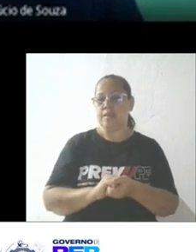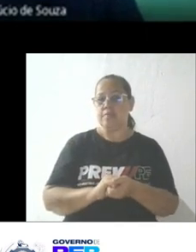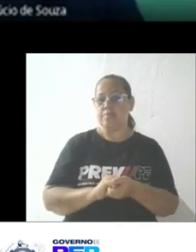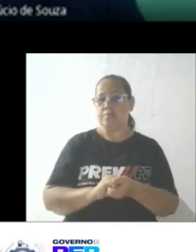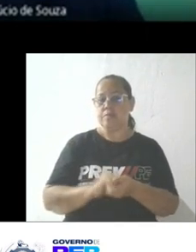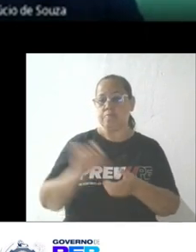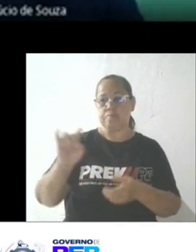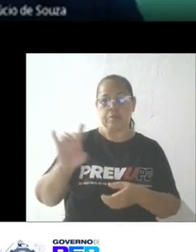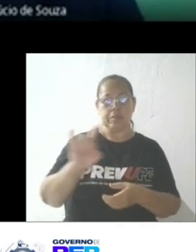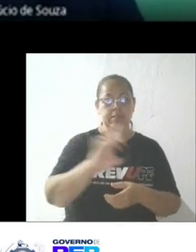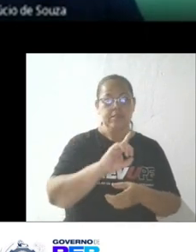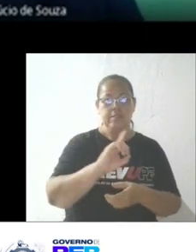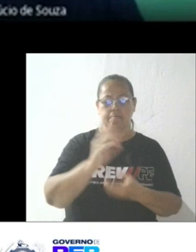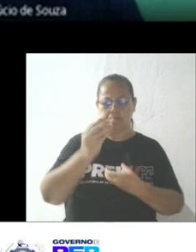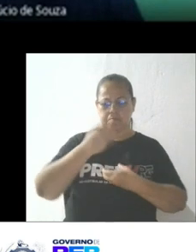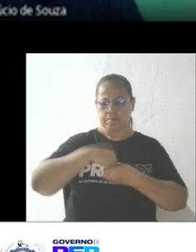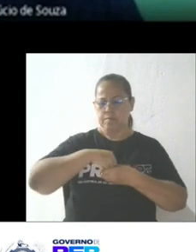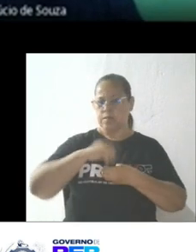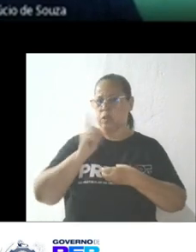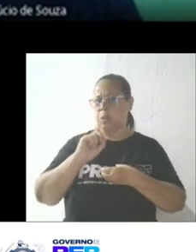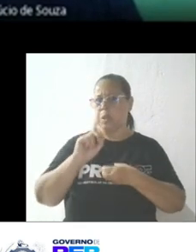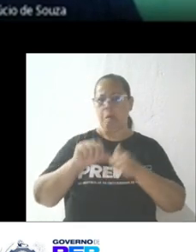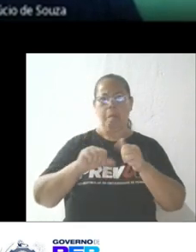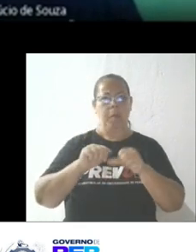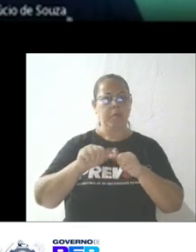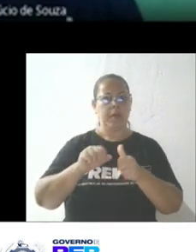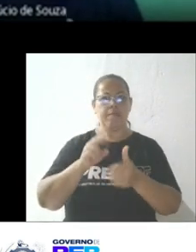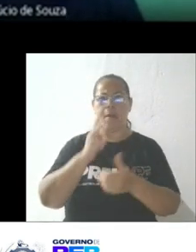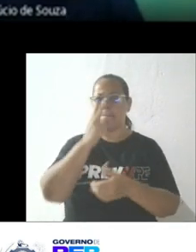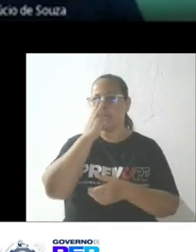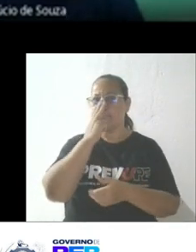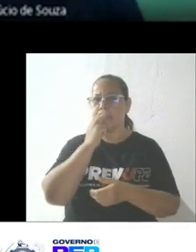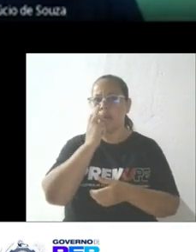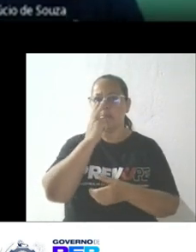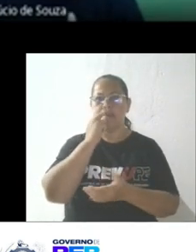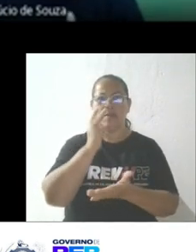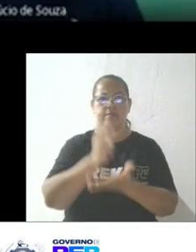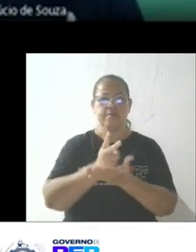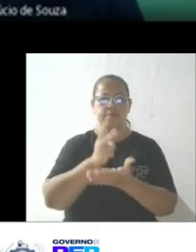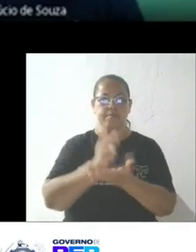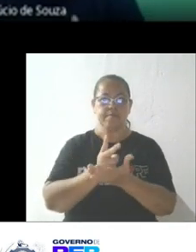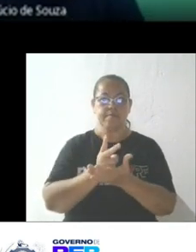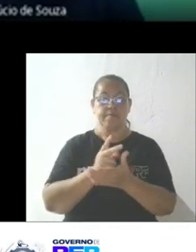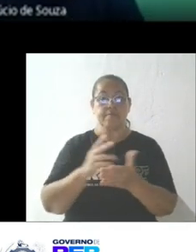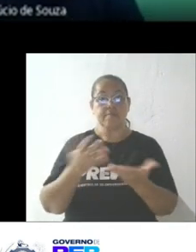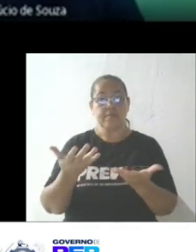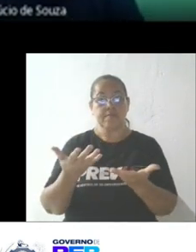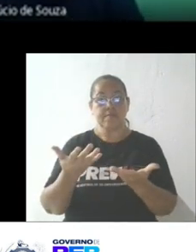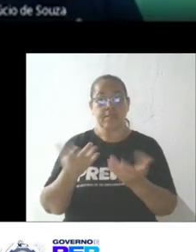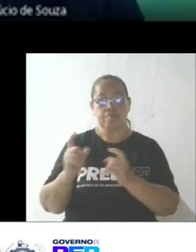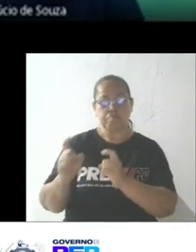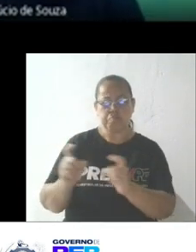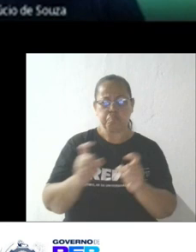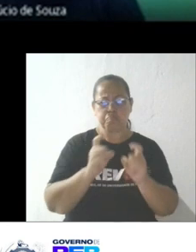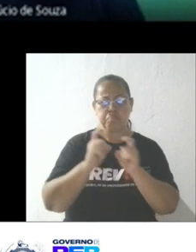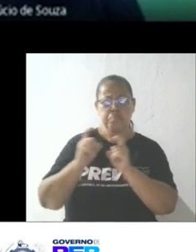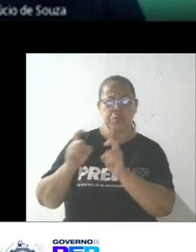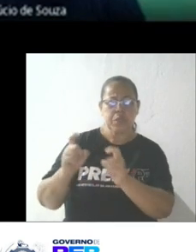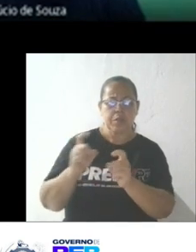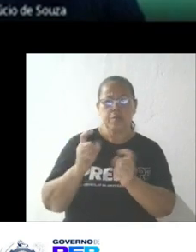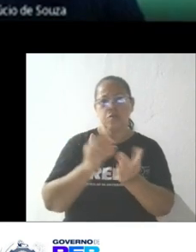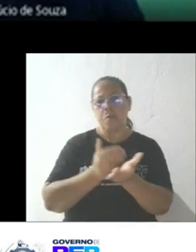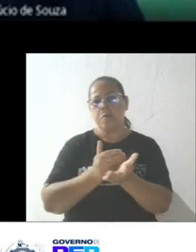continuava sempre a mesma então foi nesse momento de discussão sobre o princípio sobre o arquê